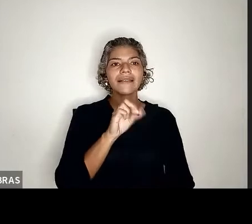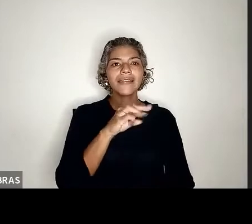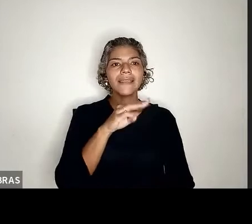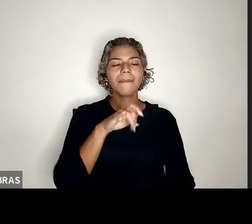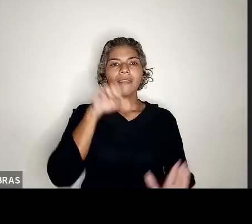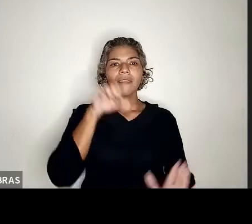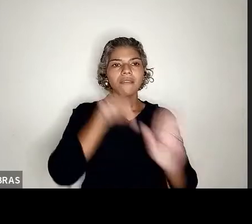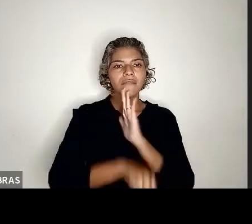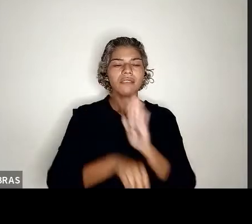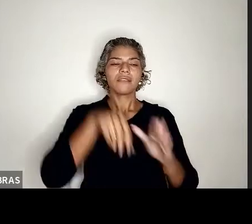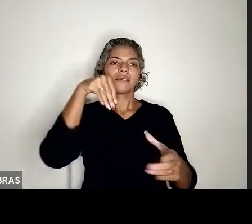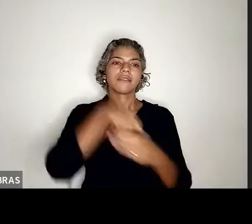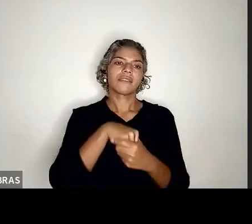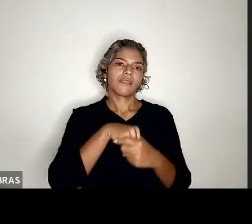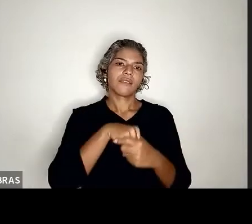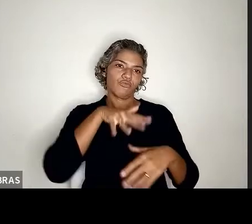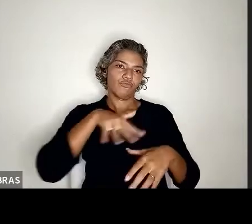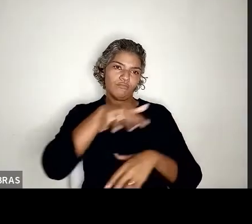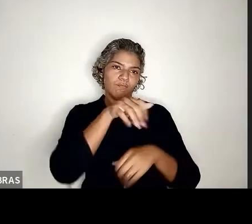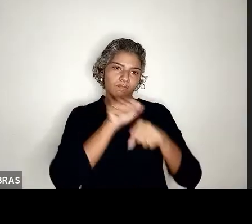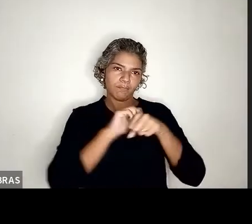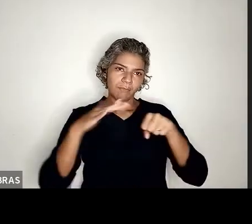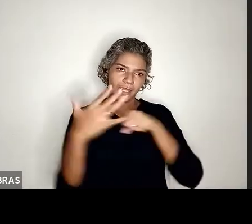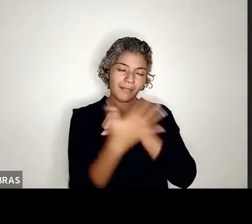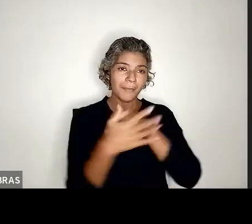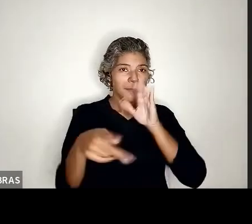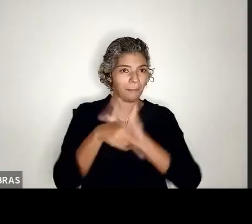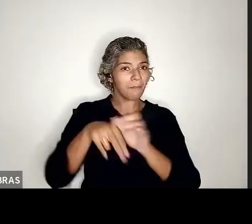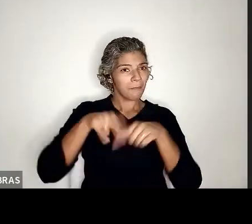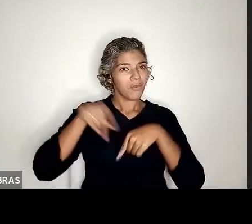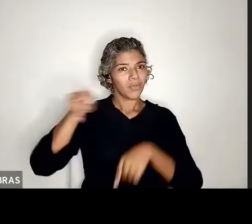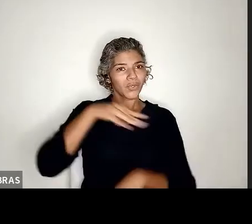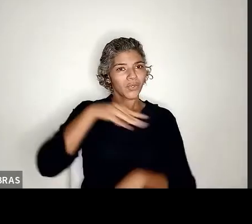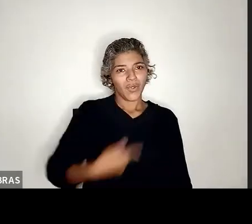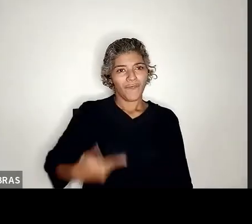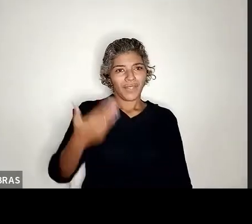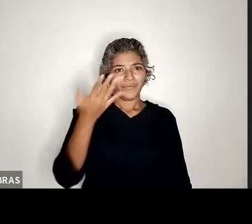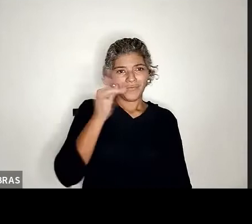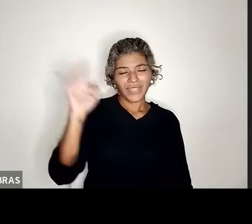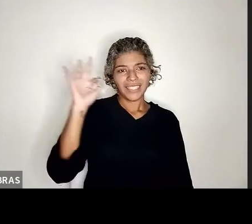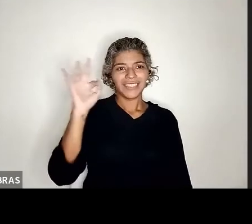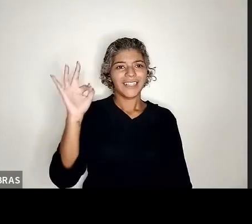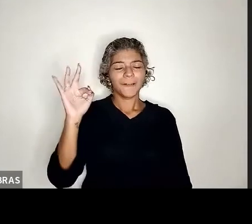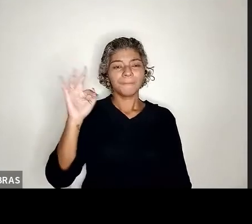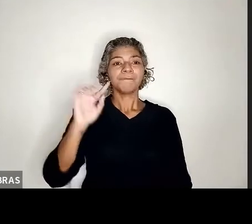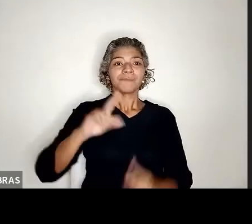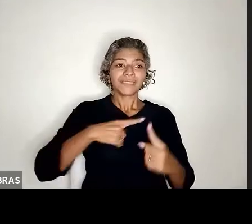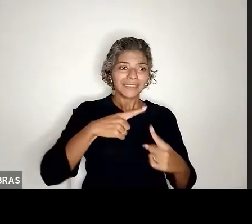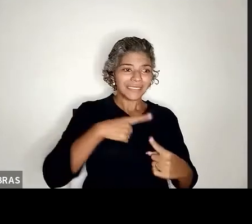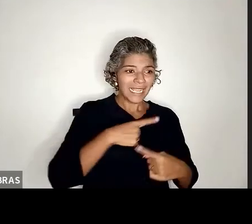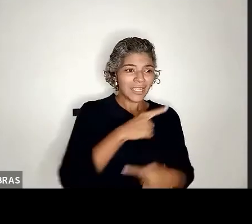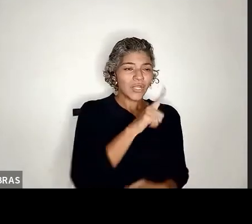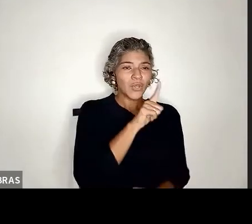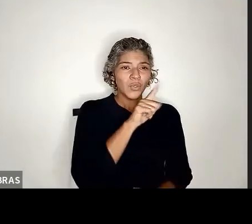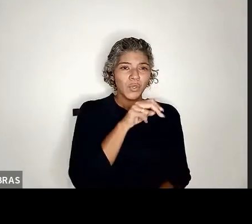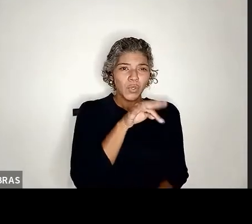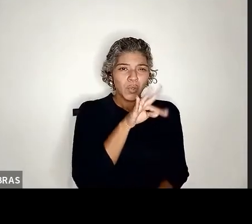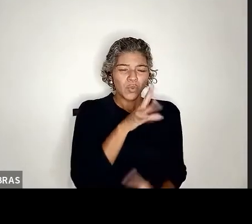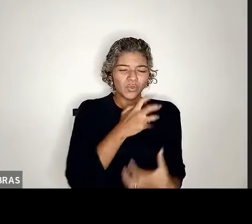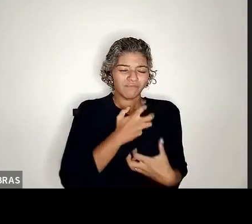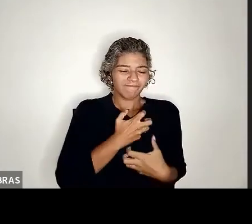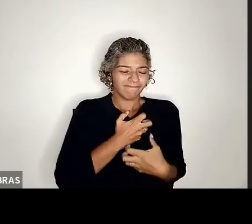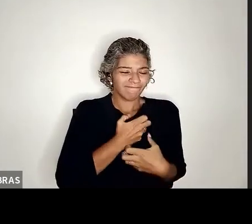da pandemia, o que gerava, para além do luto, mas um sentimento de indignação e de revolta, e que infelizmente vinha muito junto